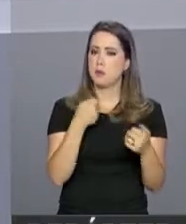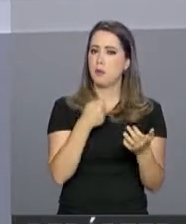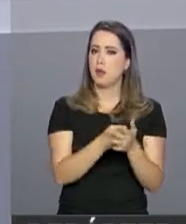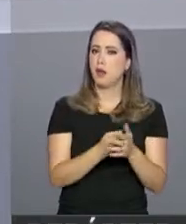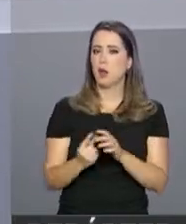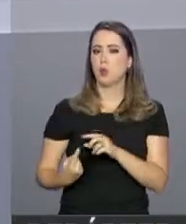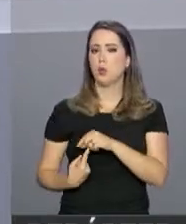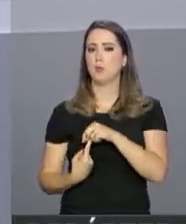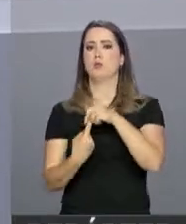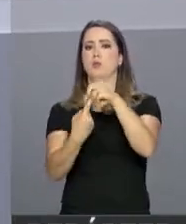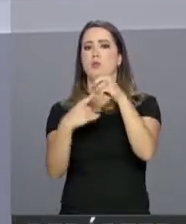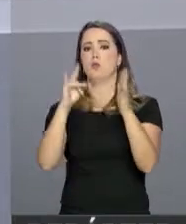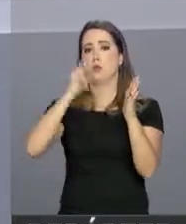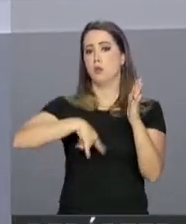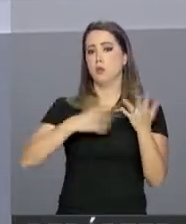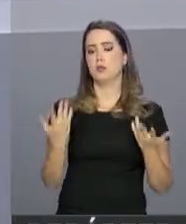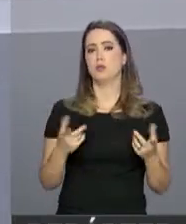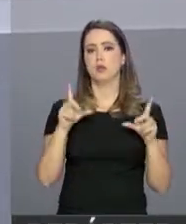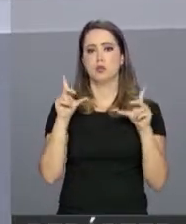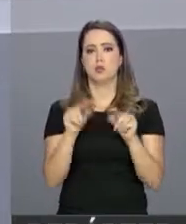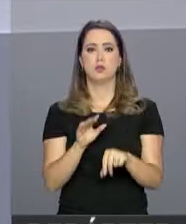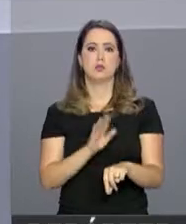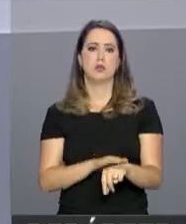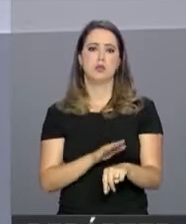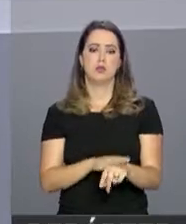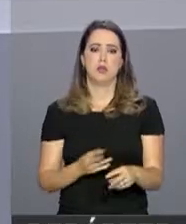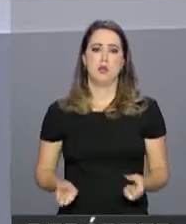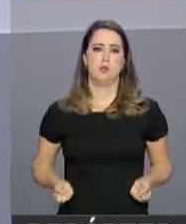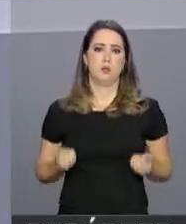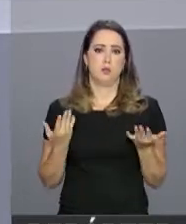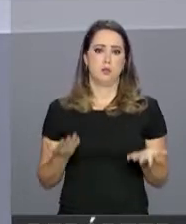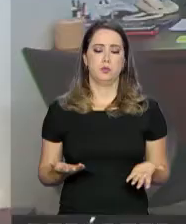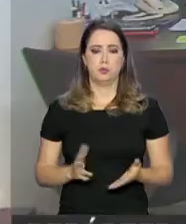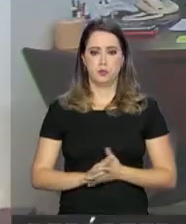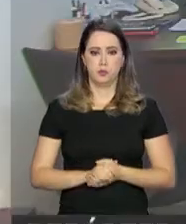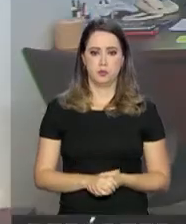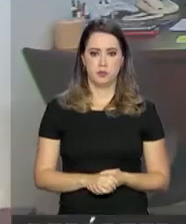forma unificada. E assim, reduzir tempo e os custos.